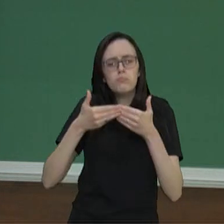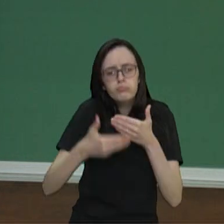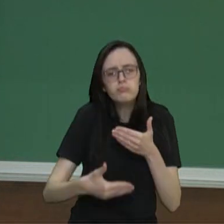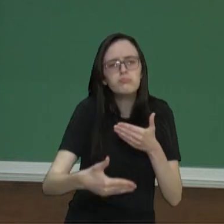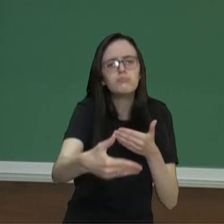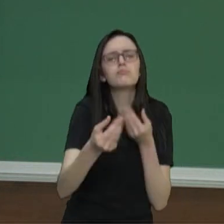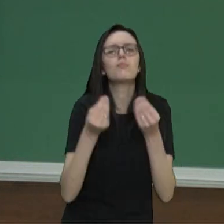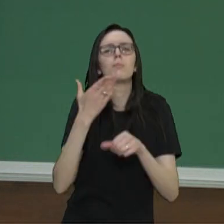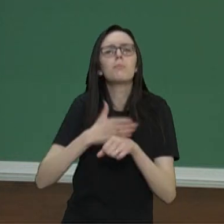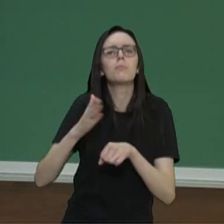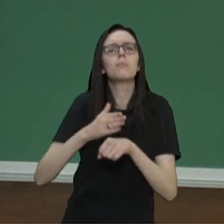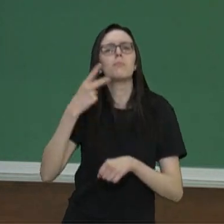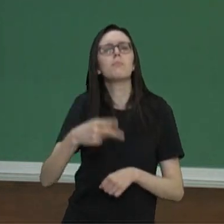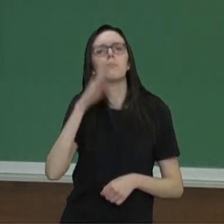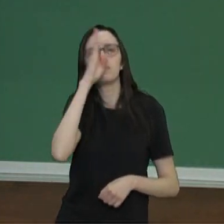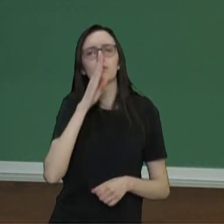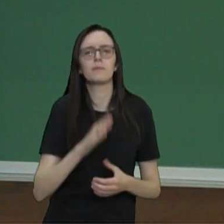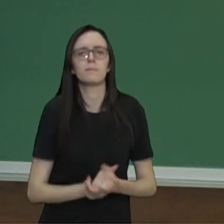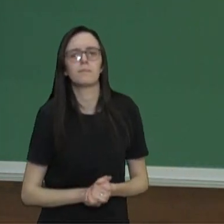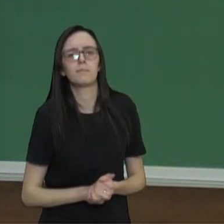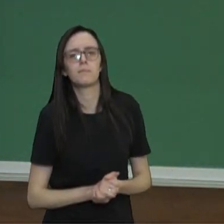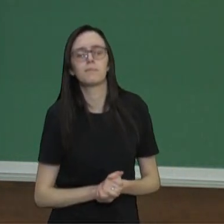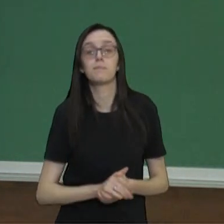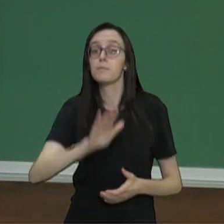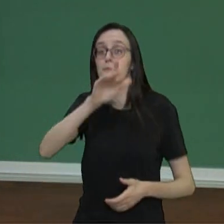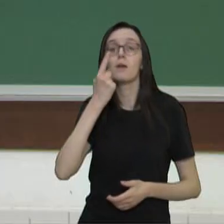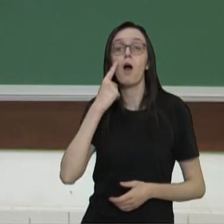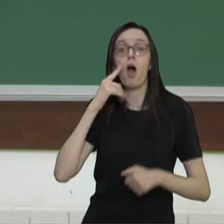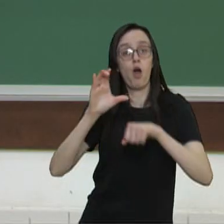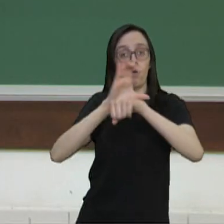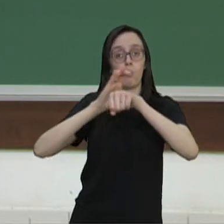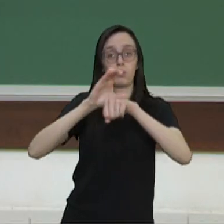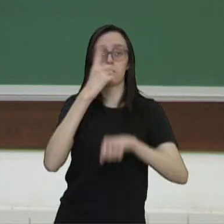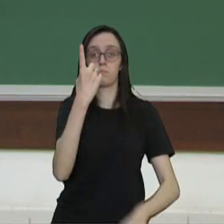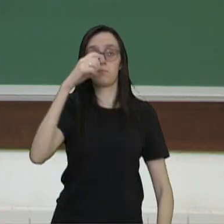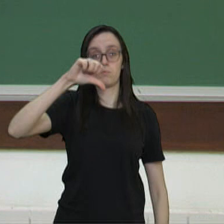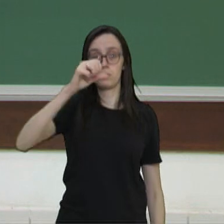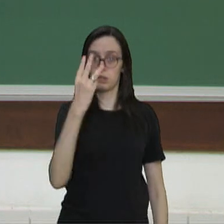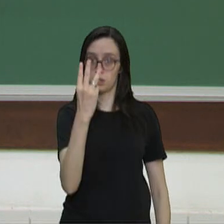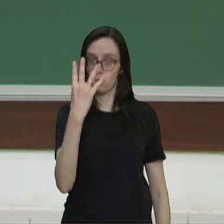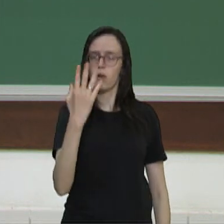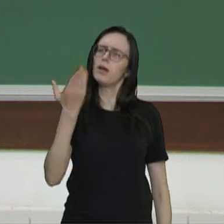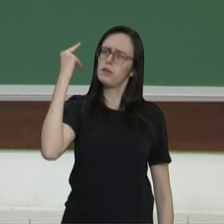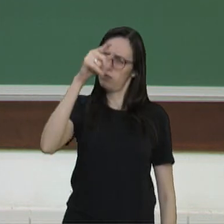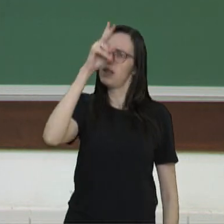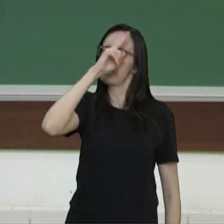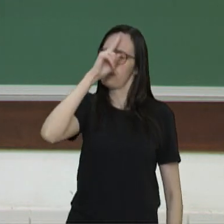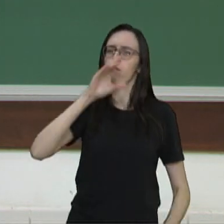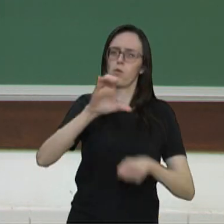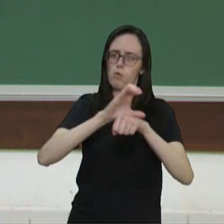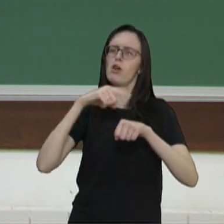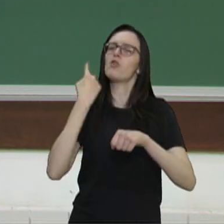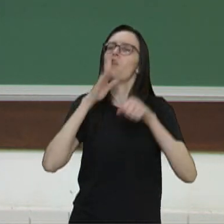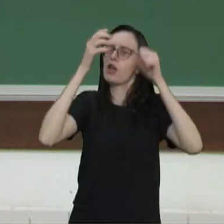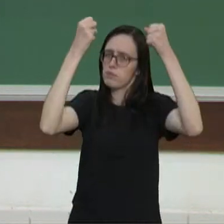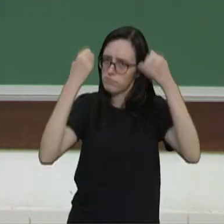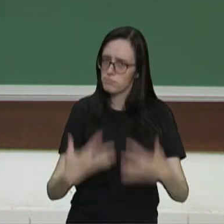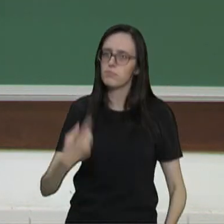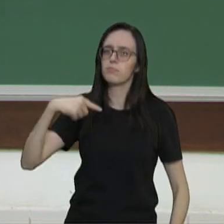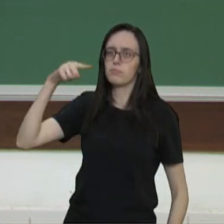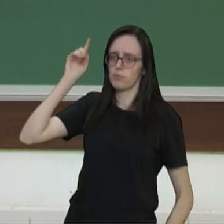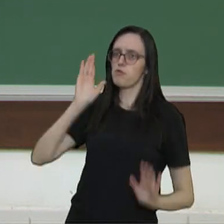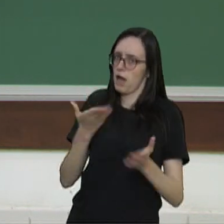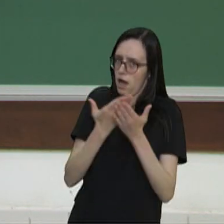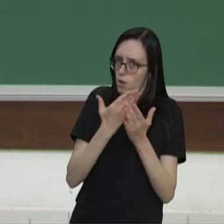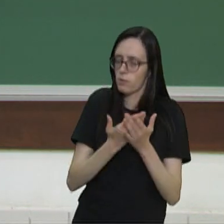a colocar em prática no Brasil? Ei, pela Constituição de 34, e você lembra dela que a gente já falou dela nas nossas